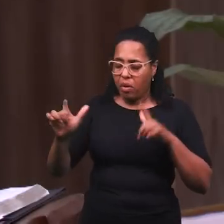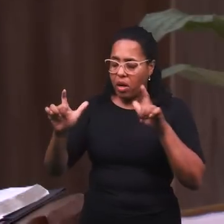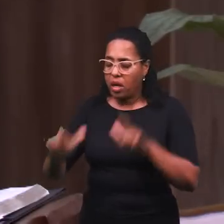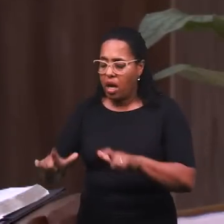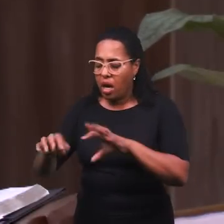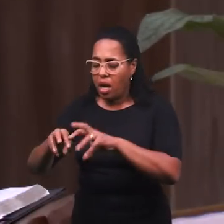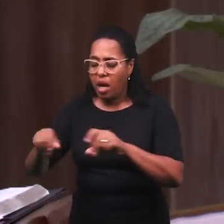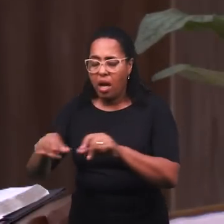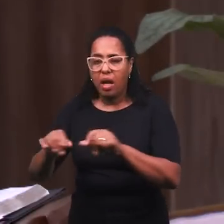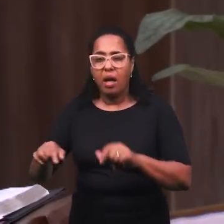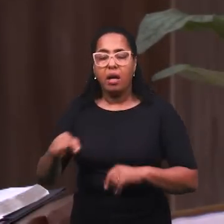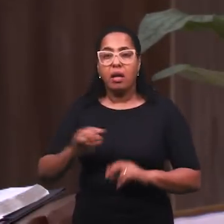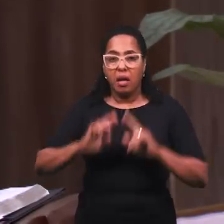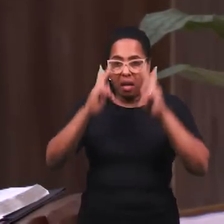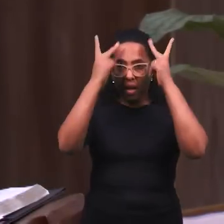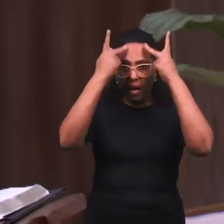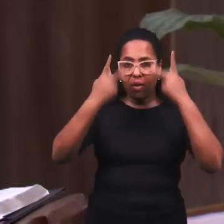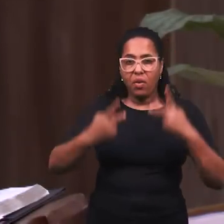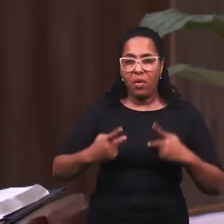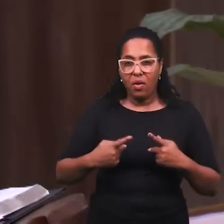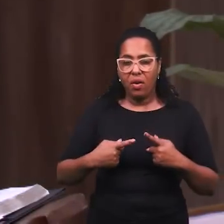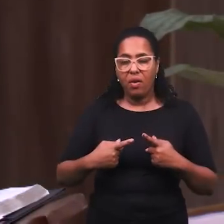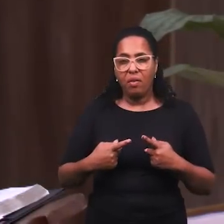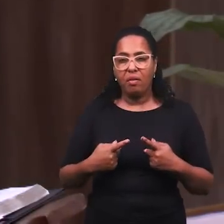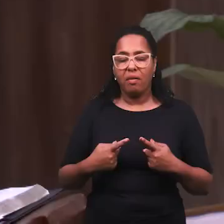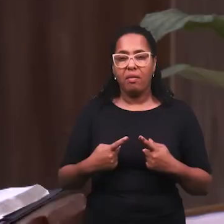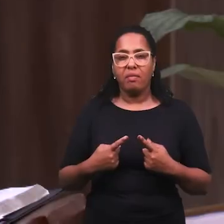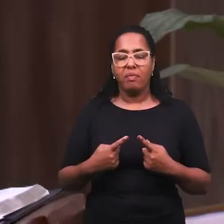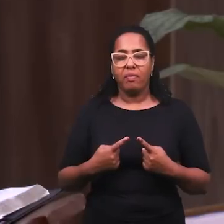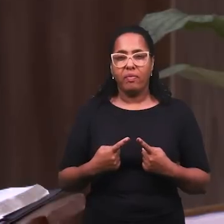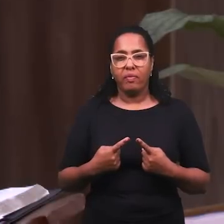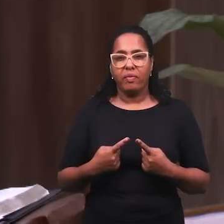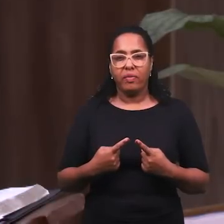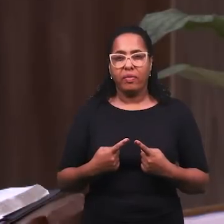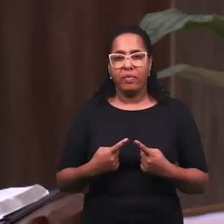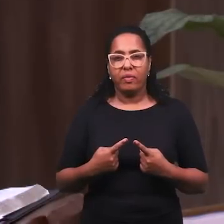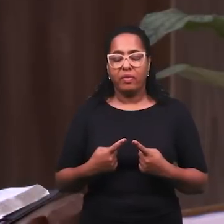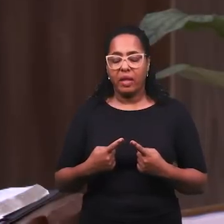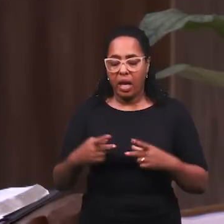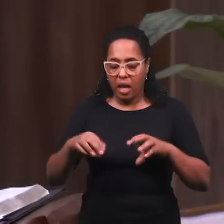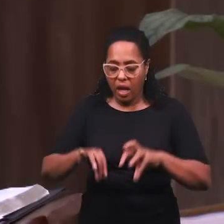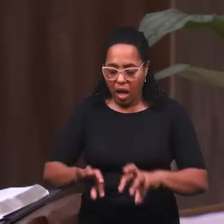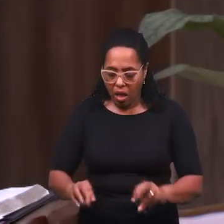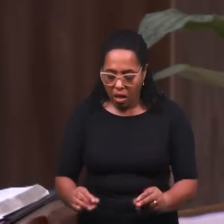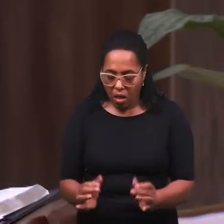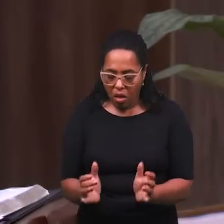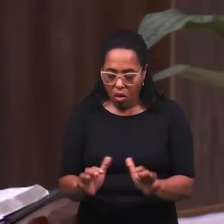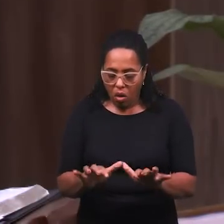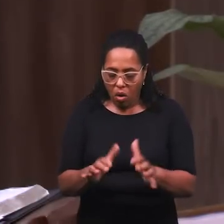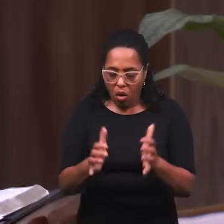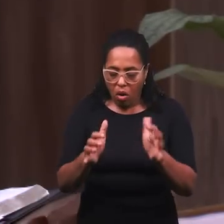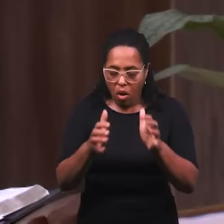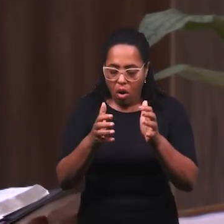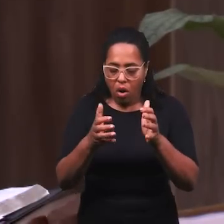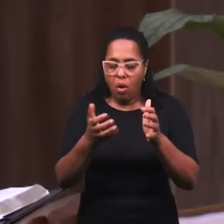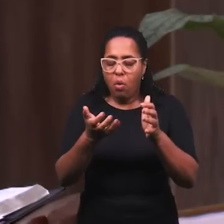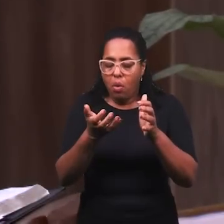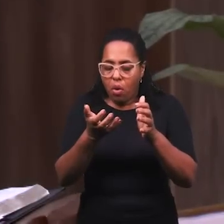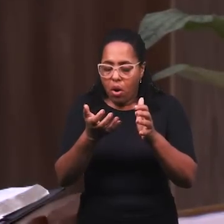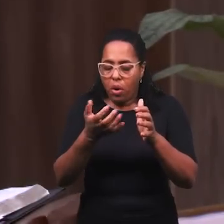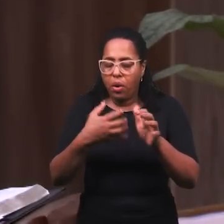pedaço de terra, e o homem, lembremos, ele foi feito de barro.